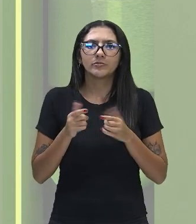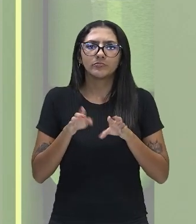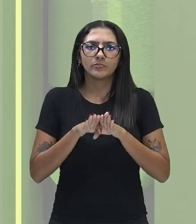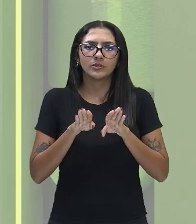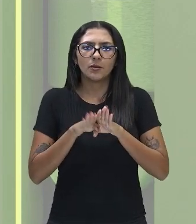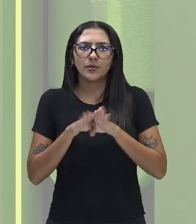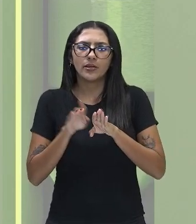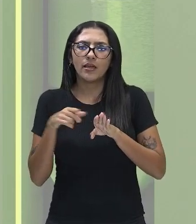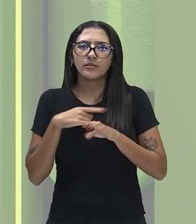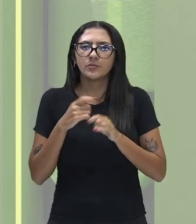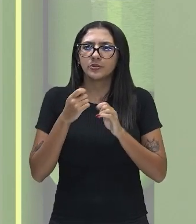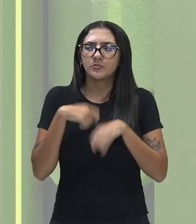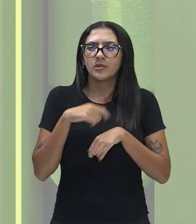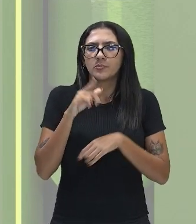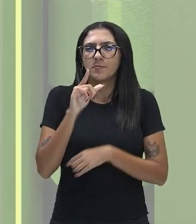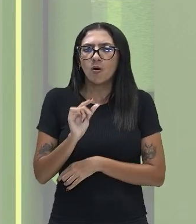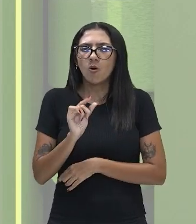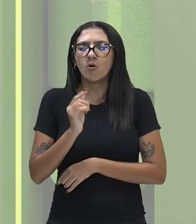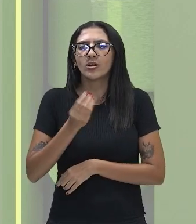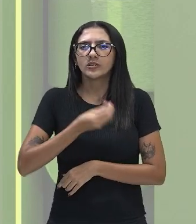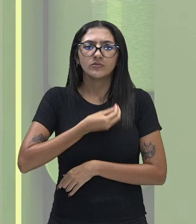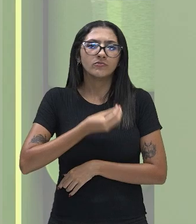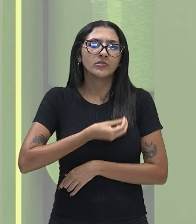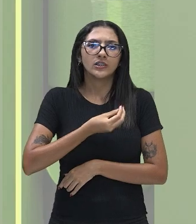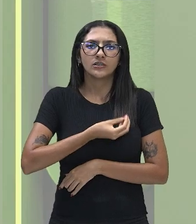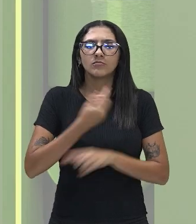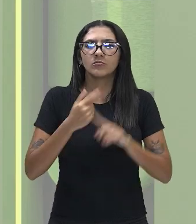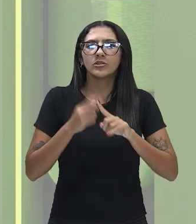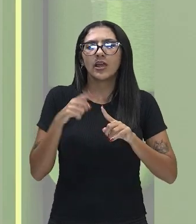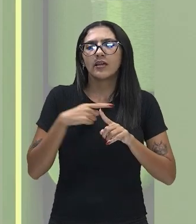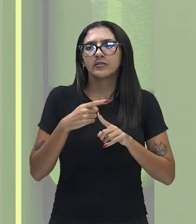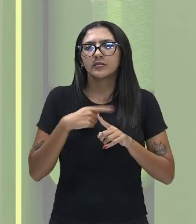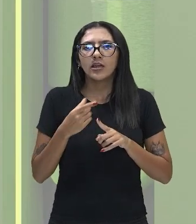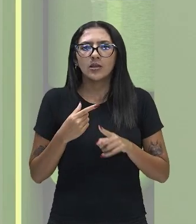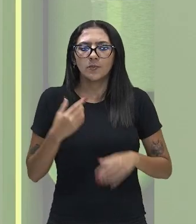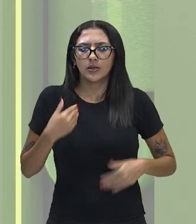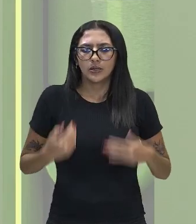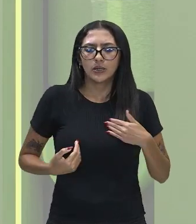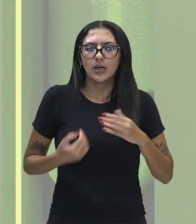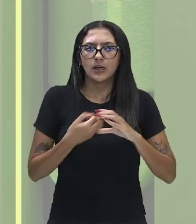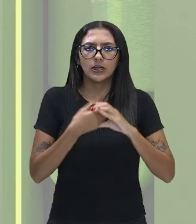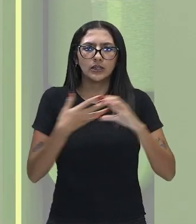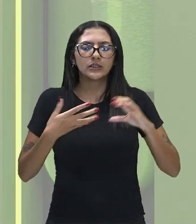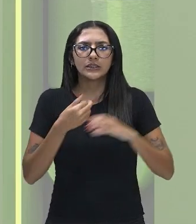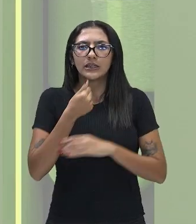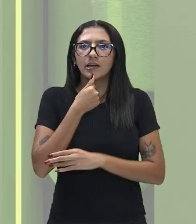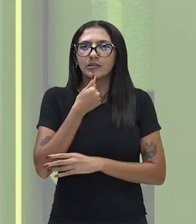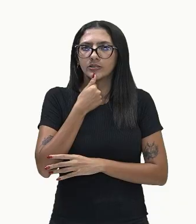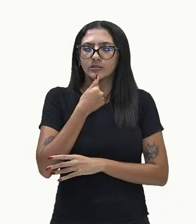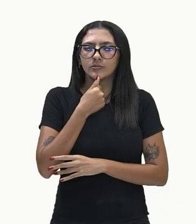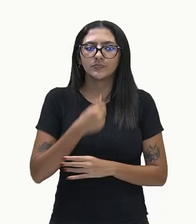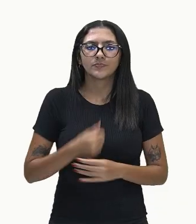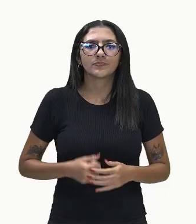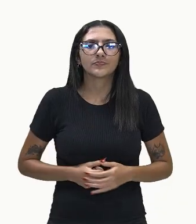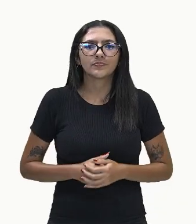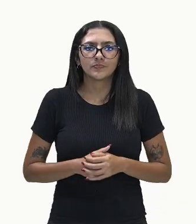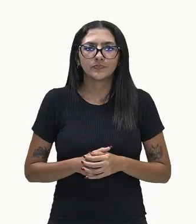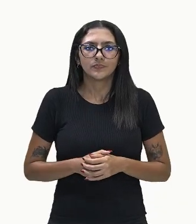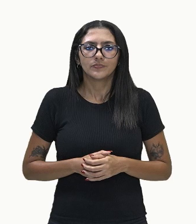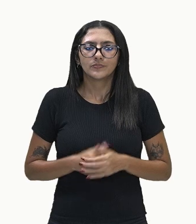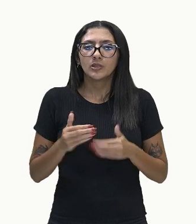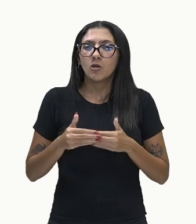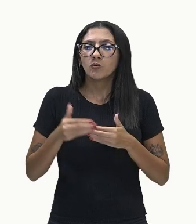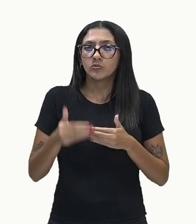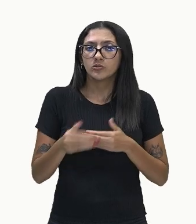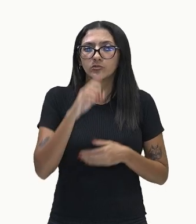né, de sobrevivência por conta dessa fisiologia ali que está interrompida. E